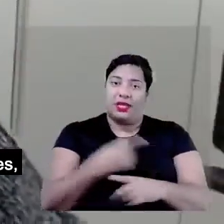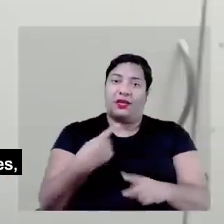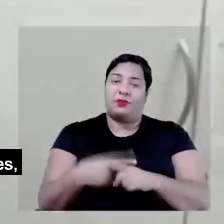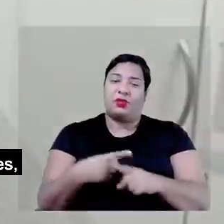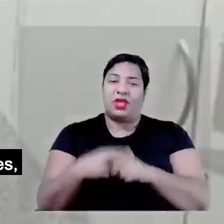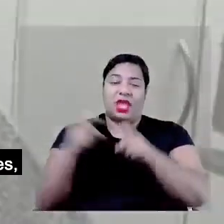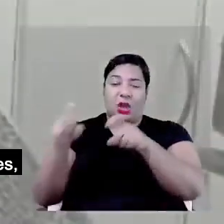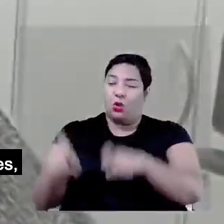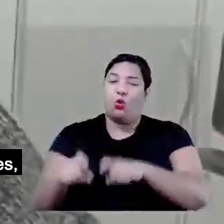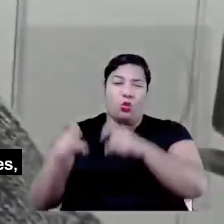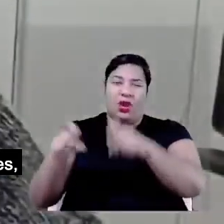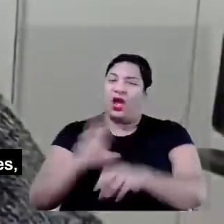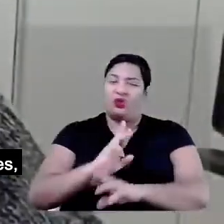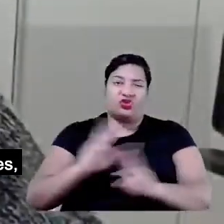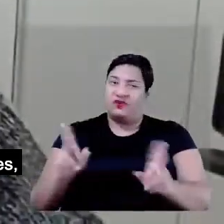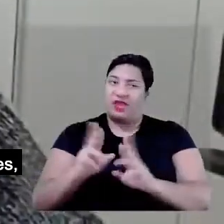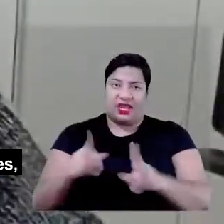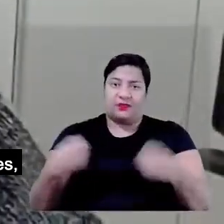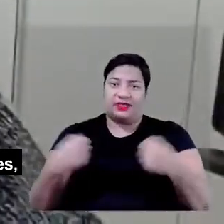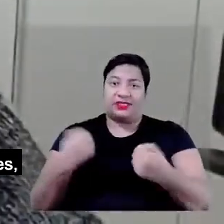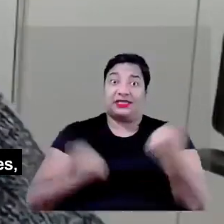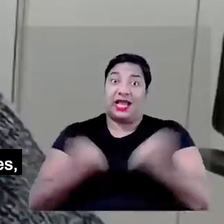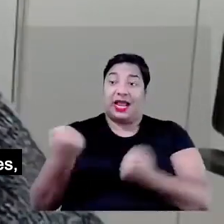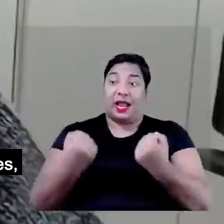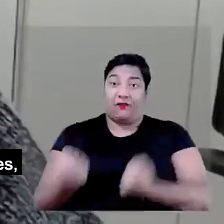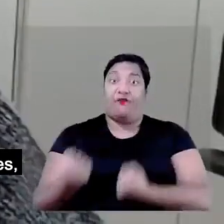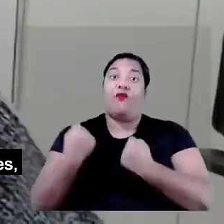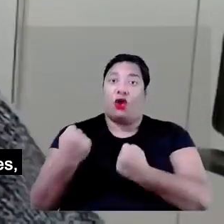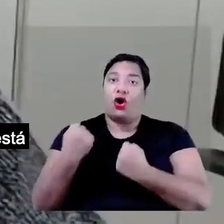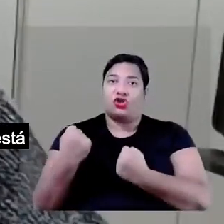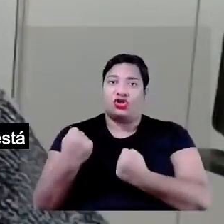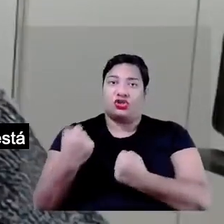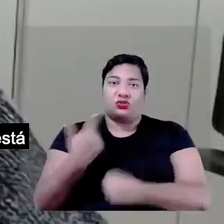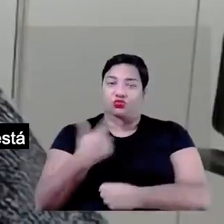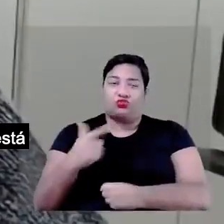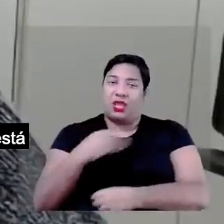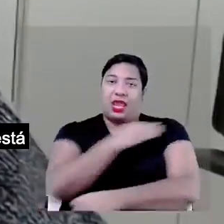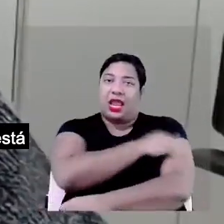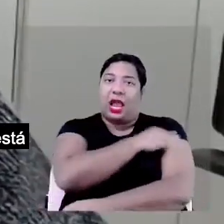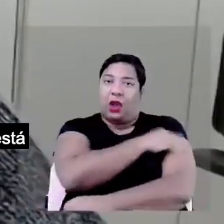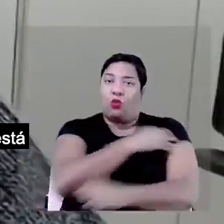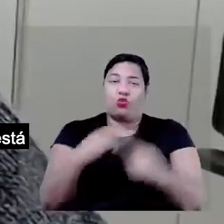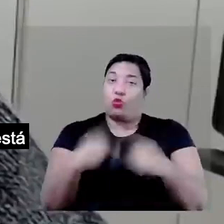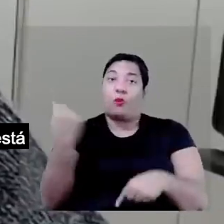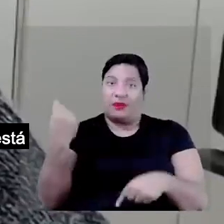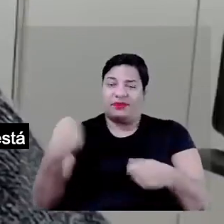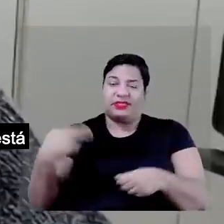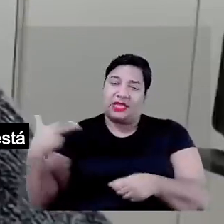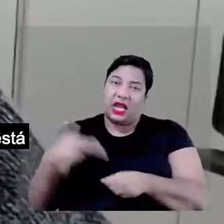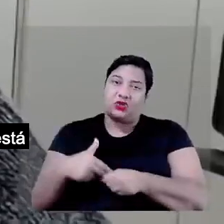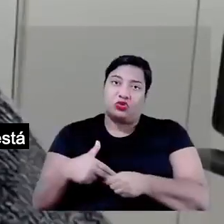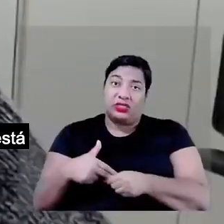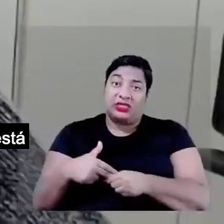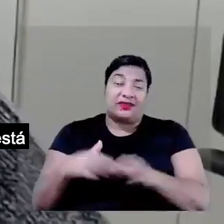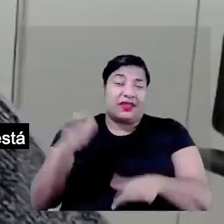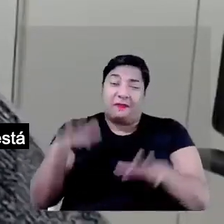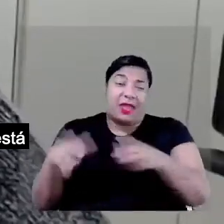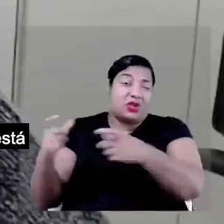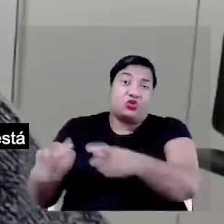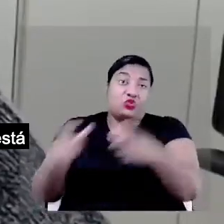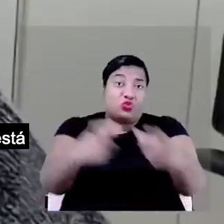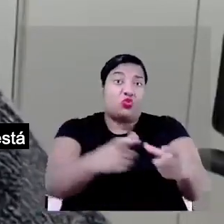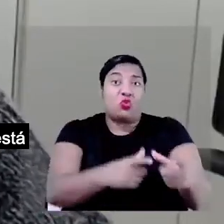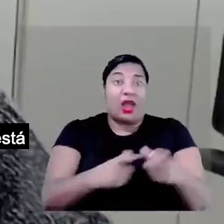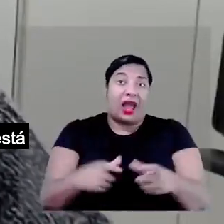são 4x4, não tem veículo a etanol nessas condições, muitas vezes. Então, tudo vai depender da região onde você está, do